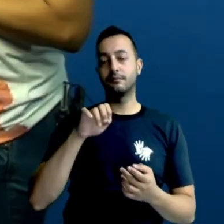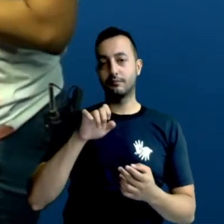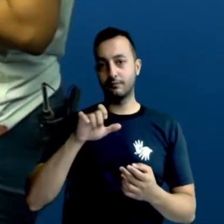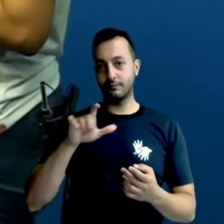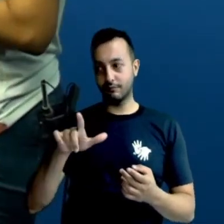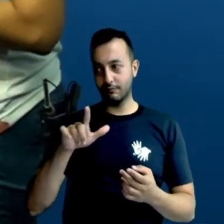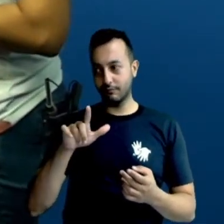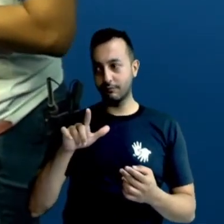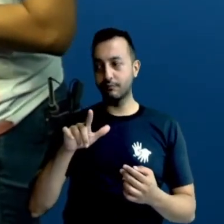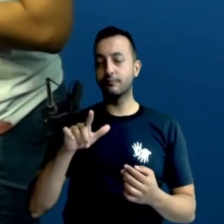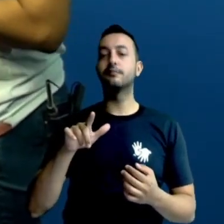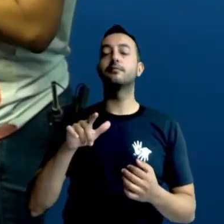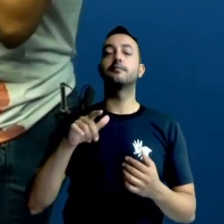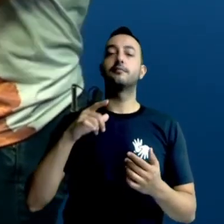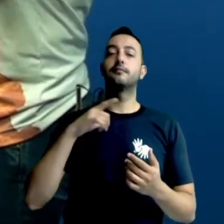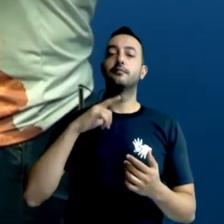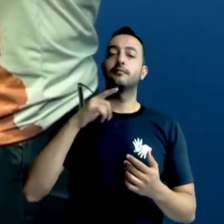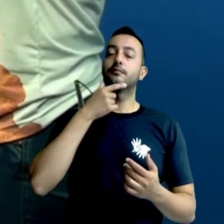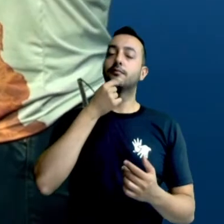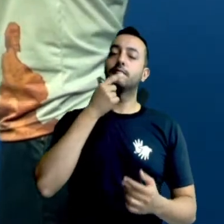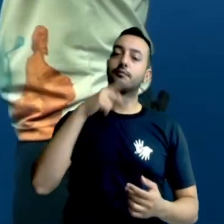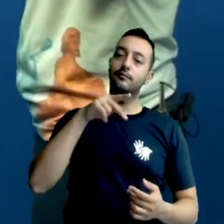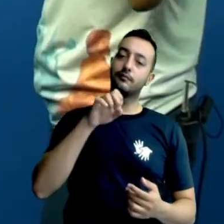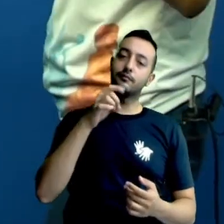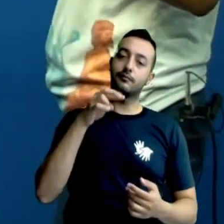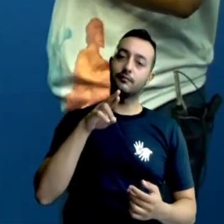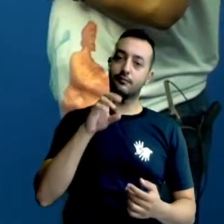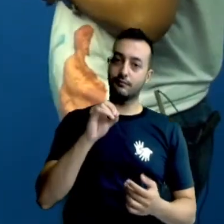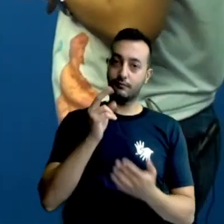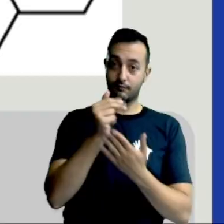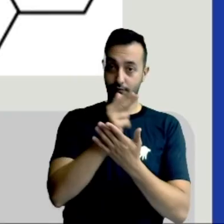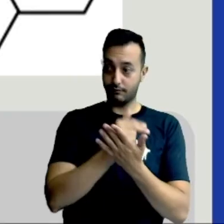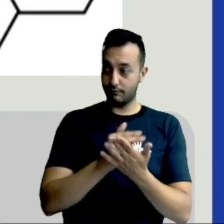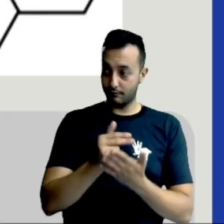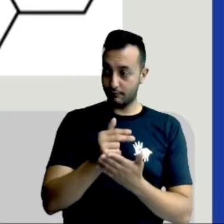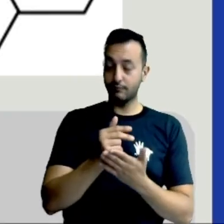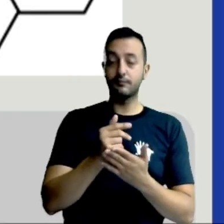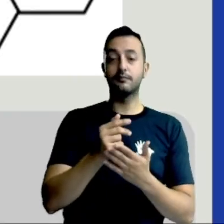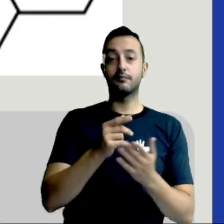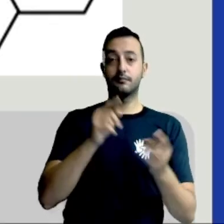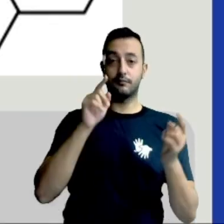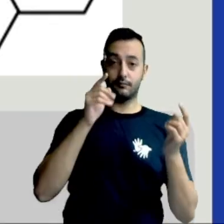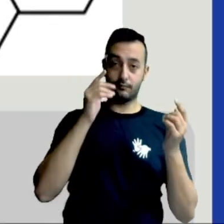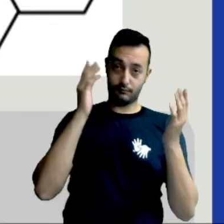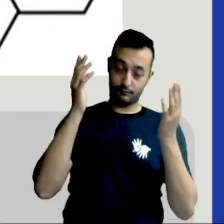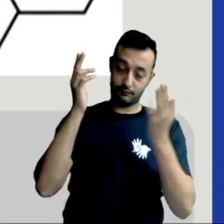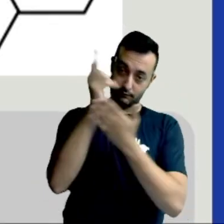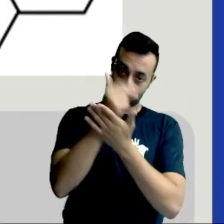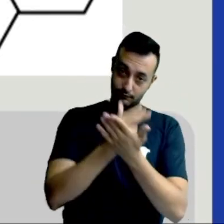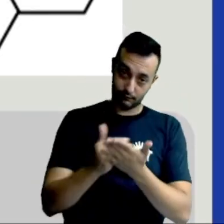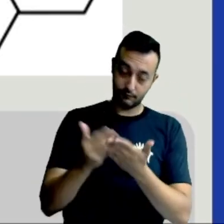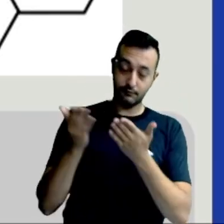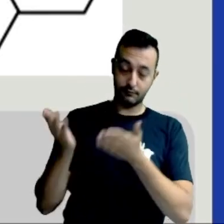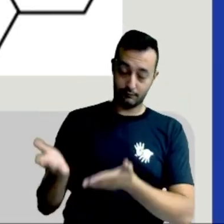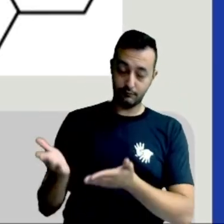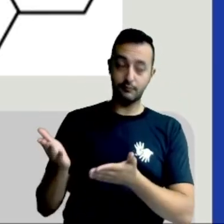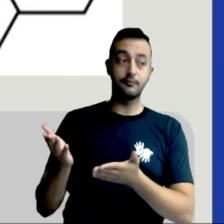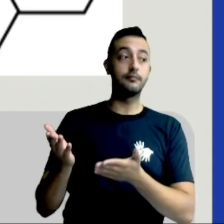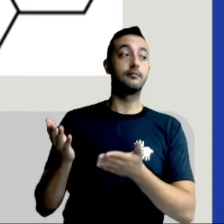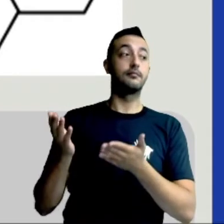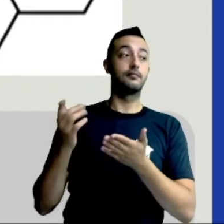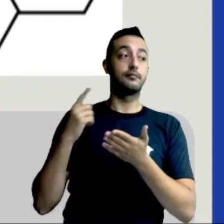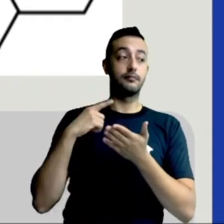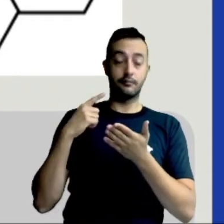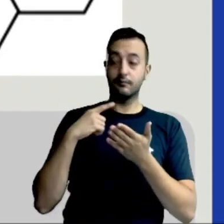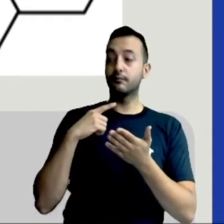do que aquela. Pedro desenhou o polígono abaixo. Vê aí a questão. Pedro desenhou o polígono abaixo. O número